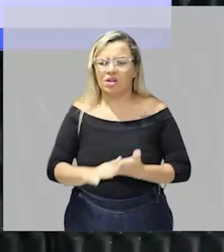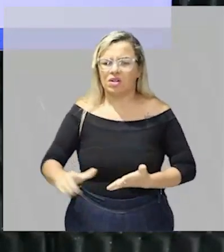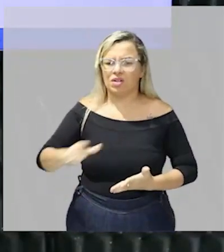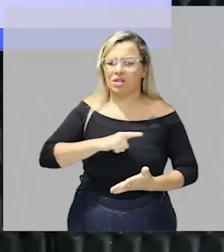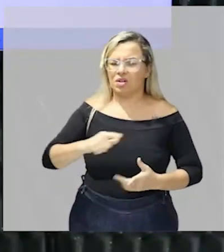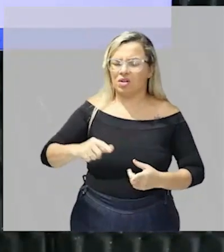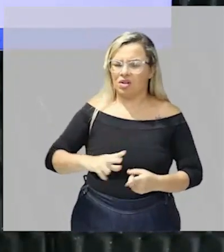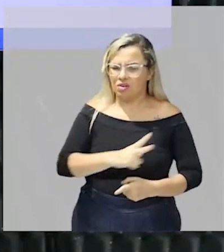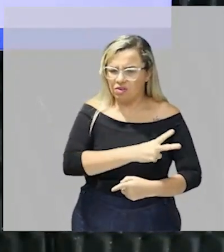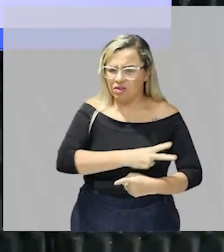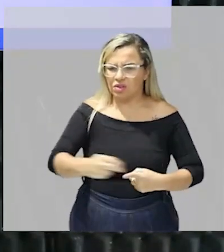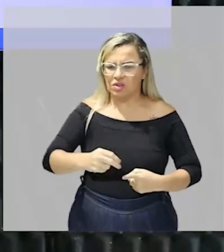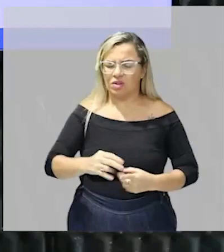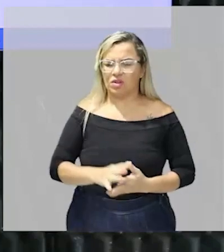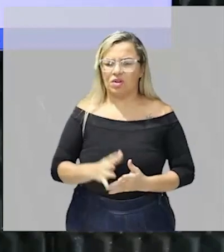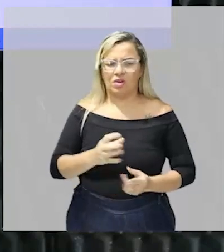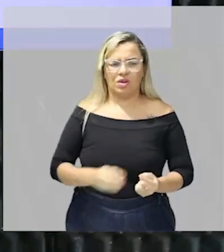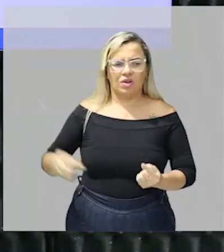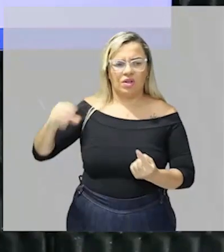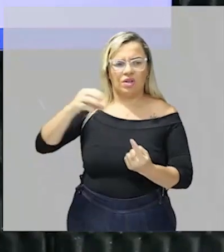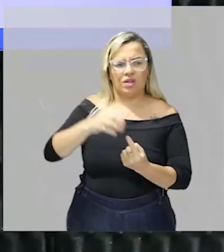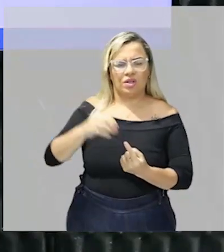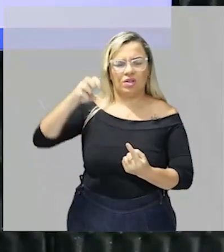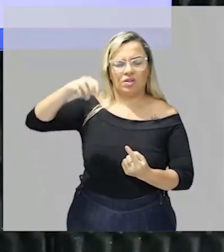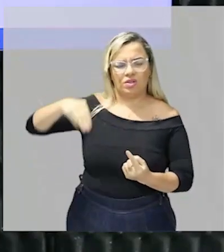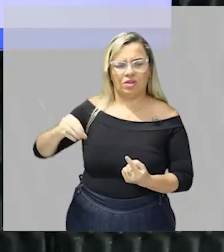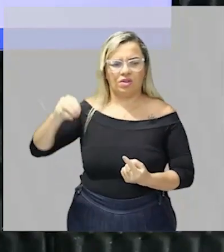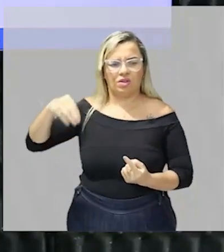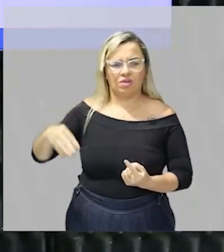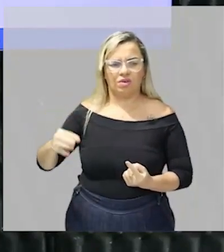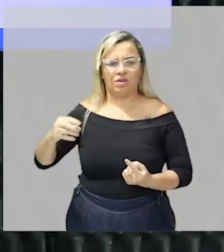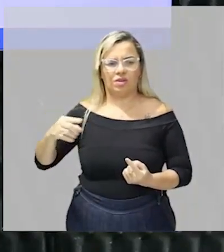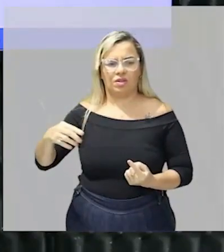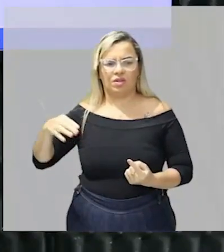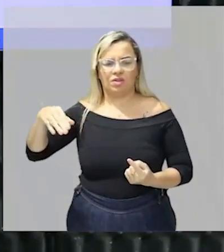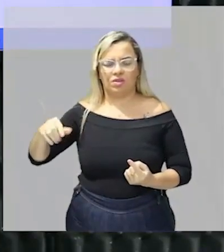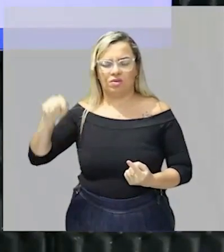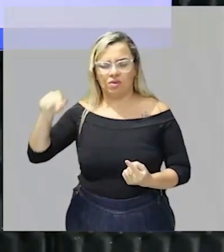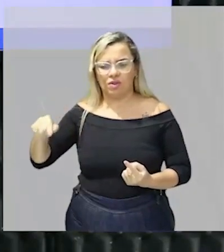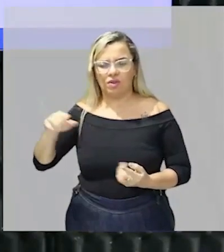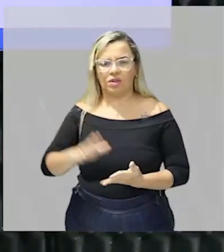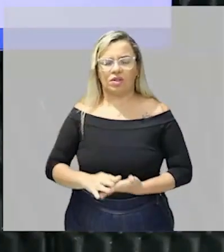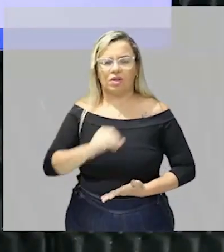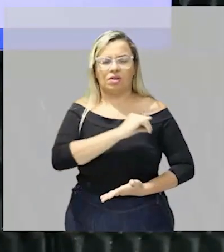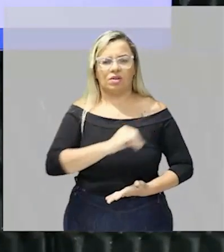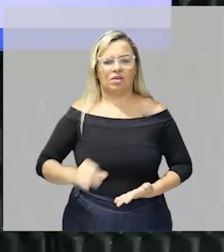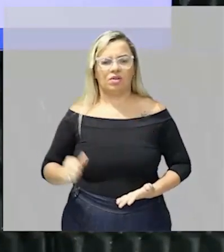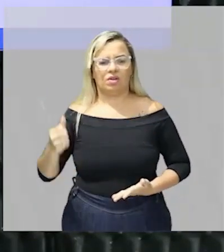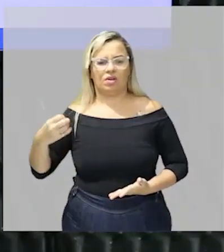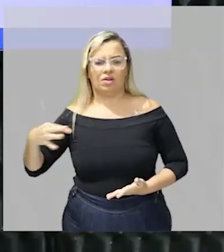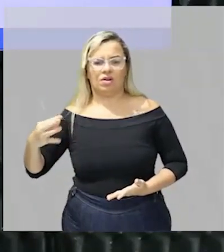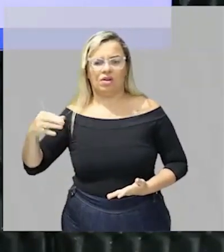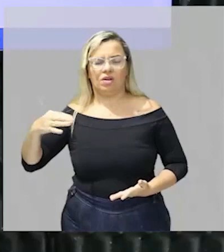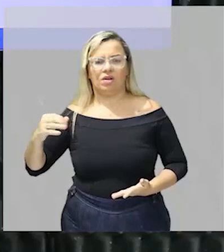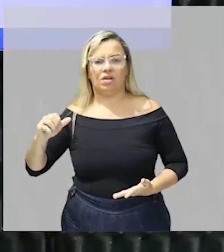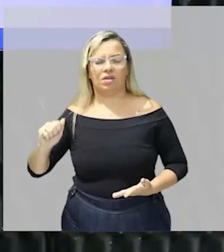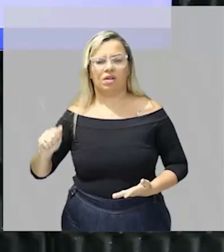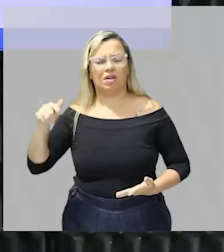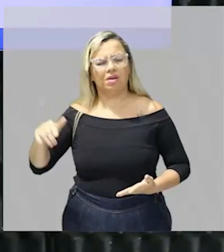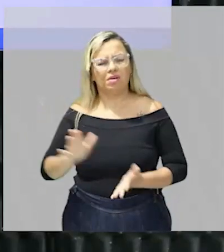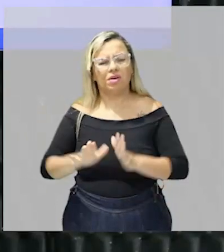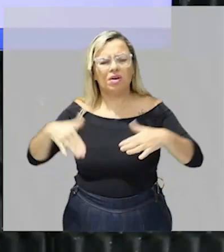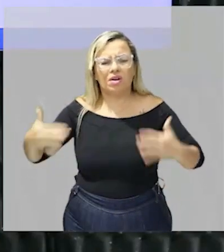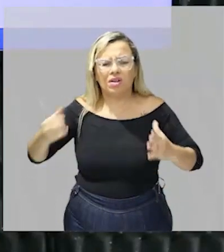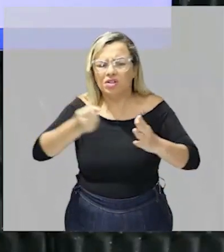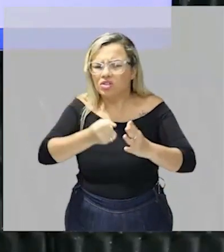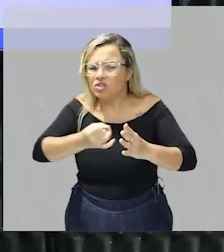né? Montezuma, imperador asteca, que dispunha de centenas de milhares de guerreiros. Então, como explicar